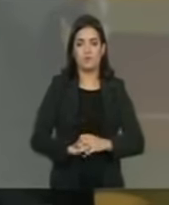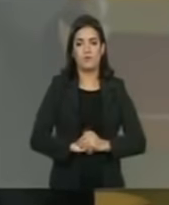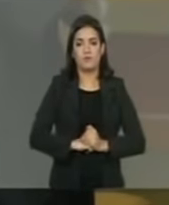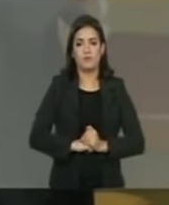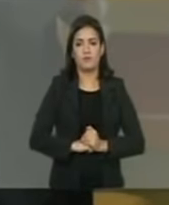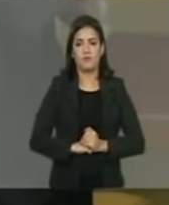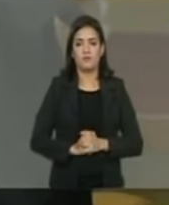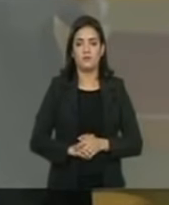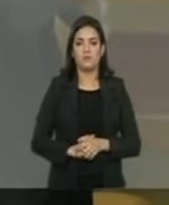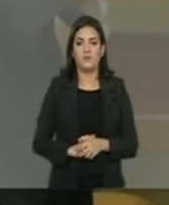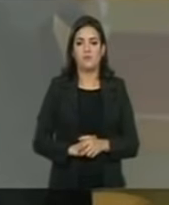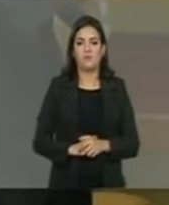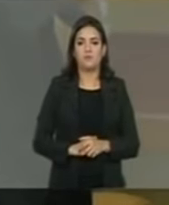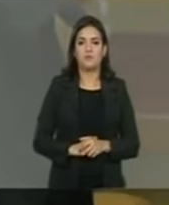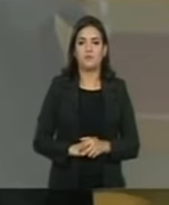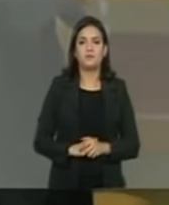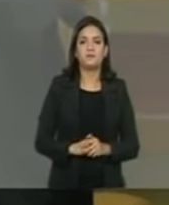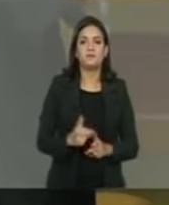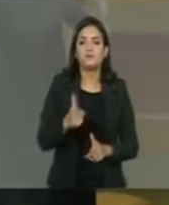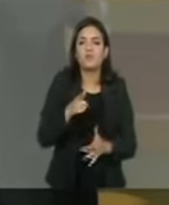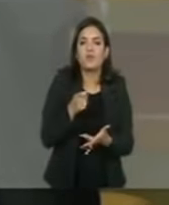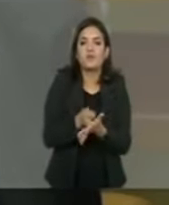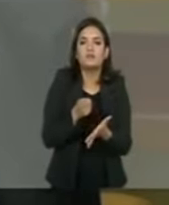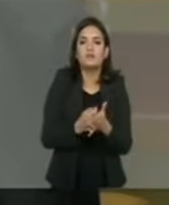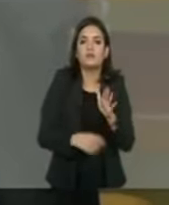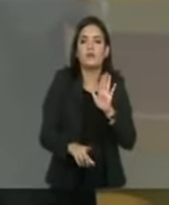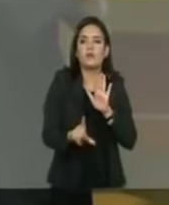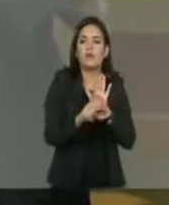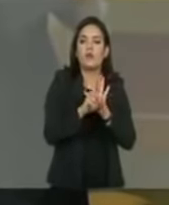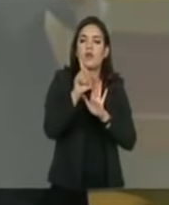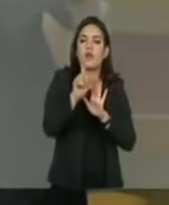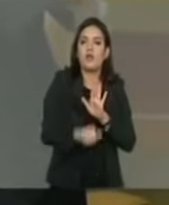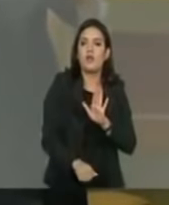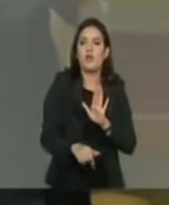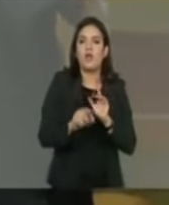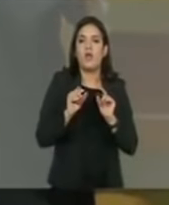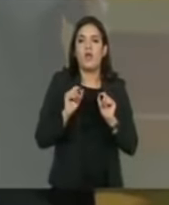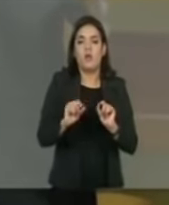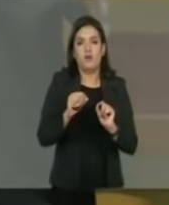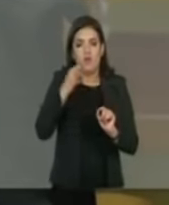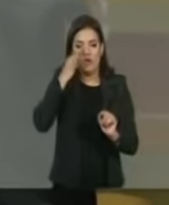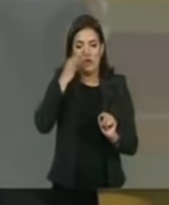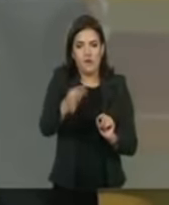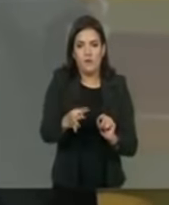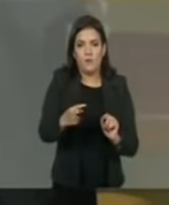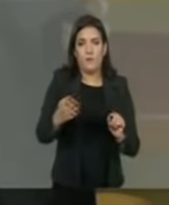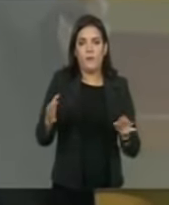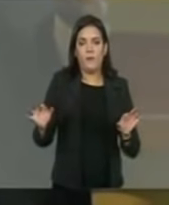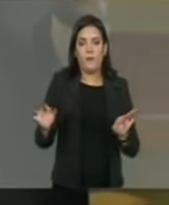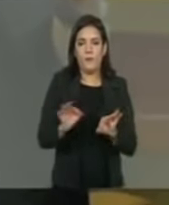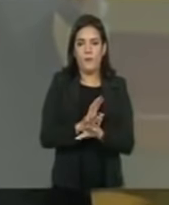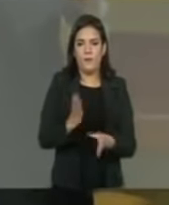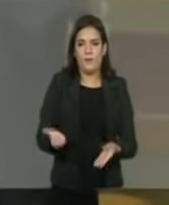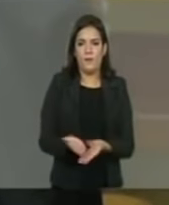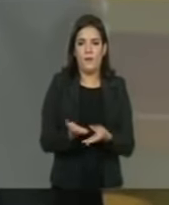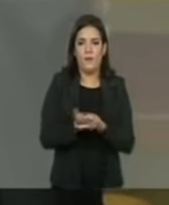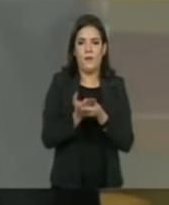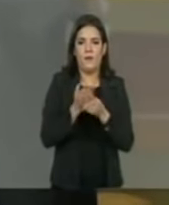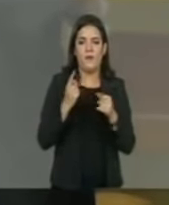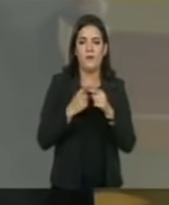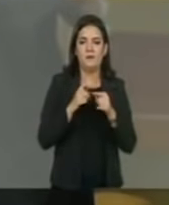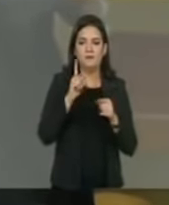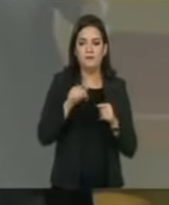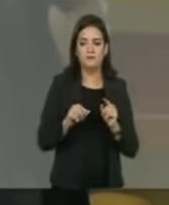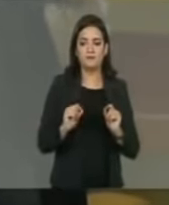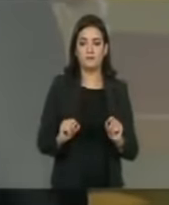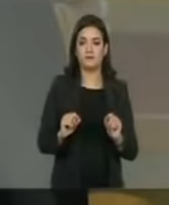não há de se exigir que a lei se refere à condenação transitada em julgado o que seria levar adiante demais as